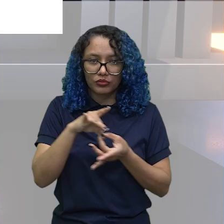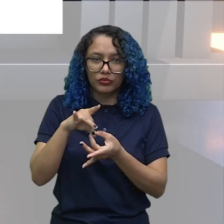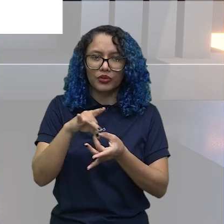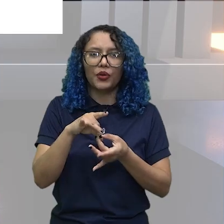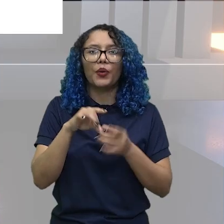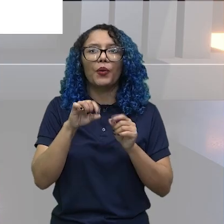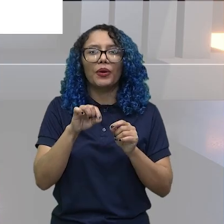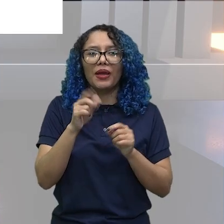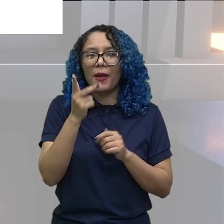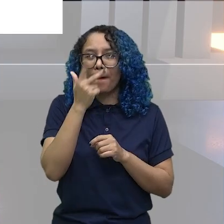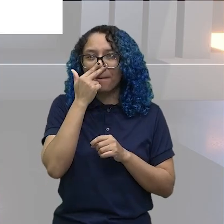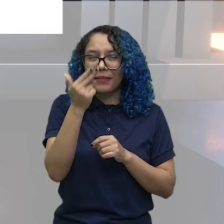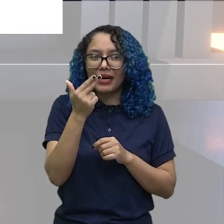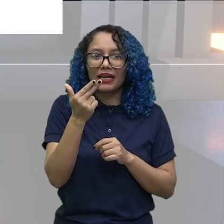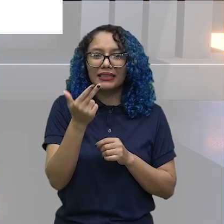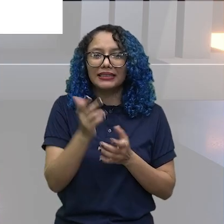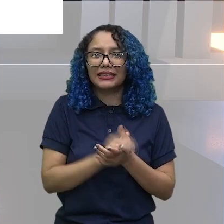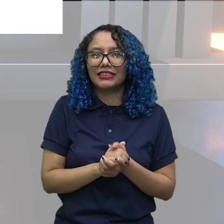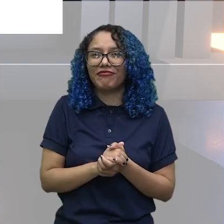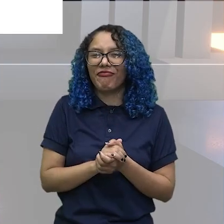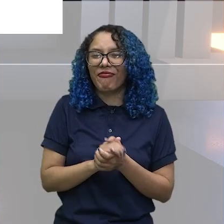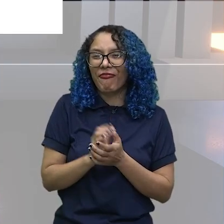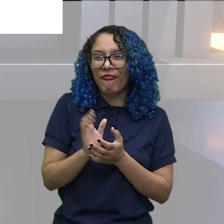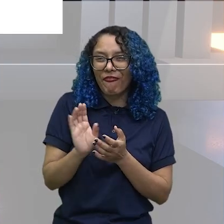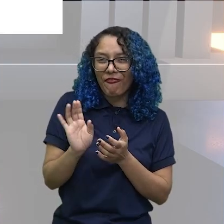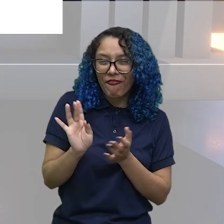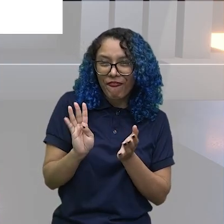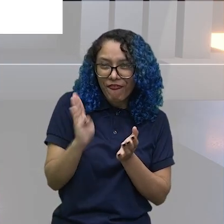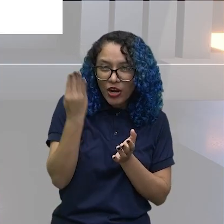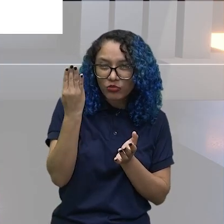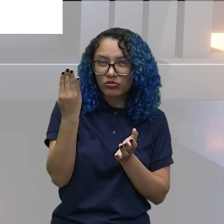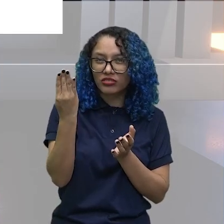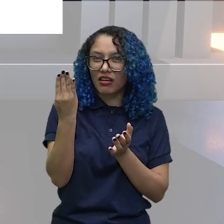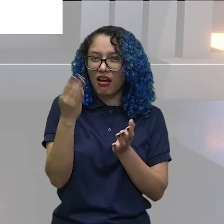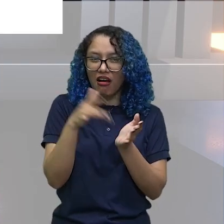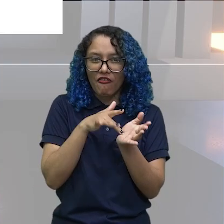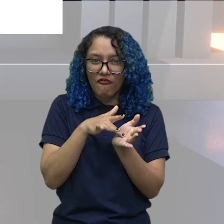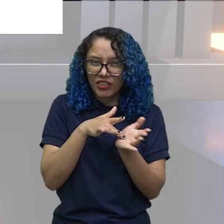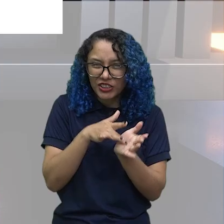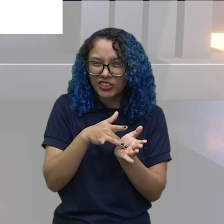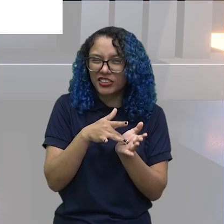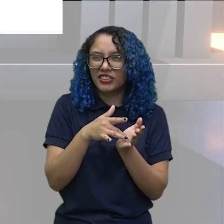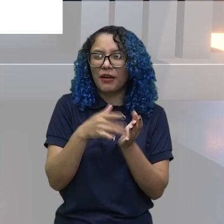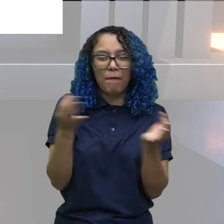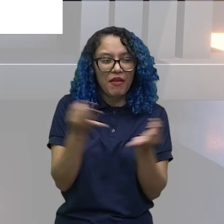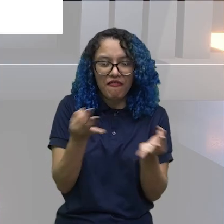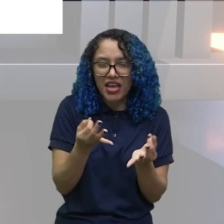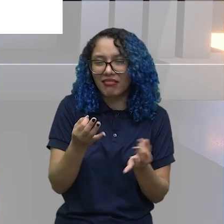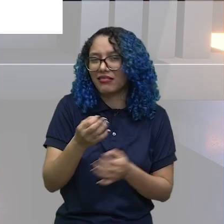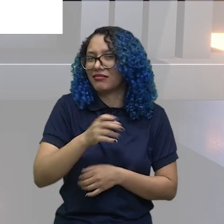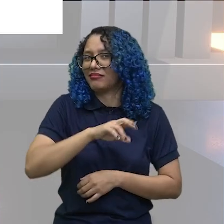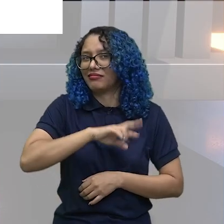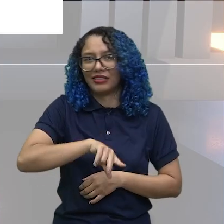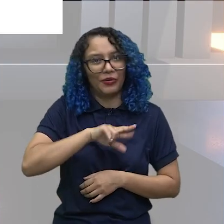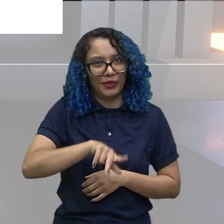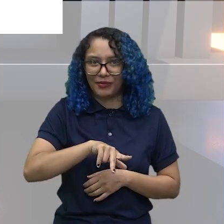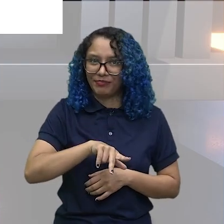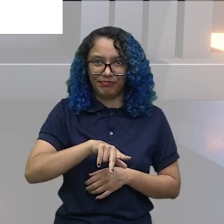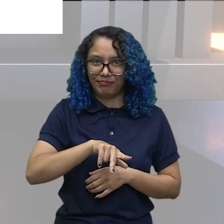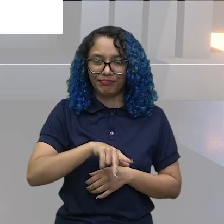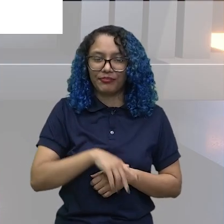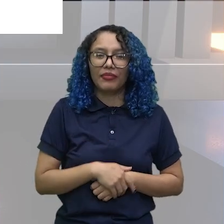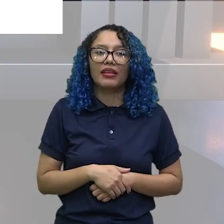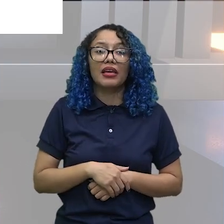ela é uma fábula, né? Vende essa ideia de que ela é perfeita, maravilhosa, quando na realidade ela não é. Esse cenário